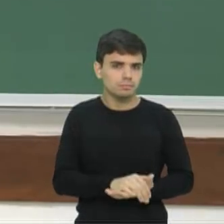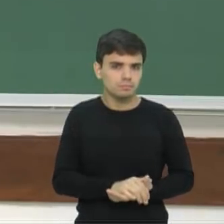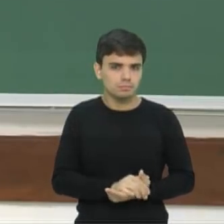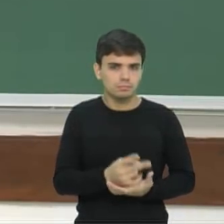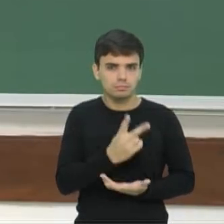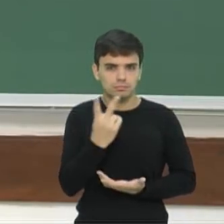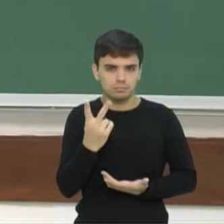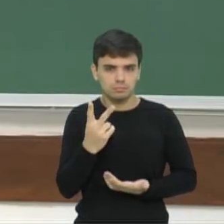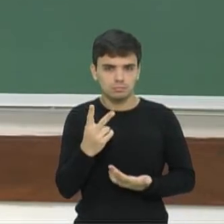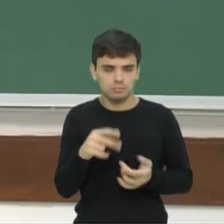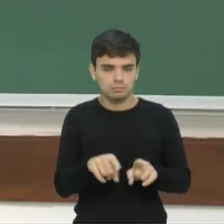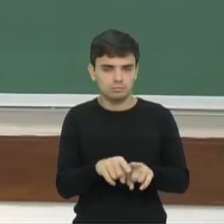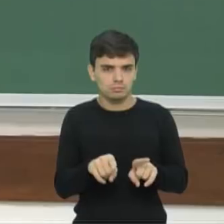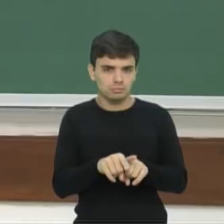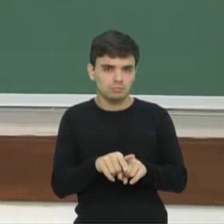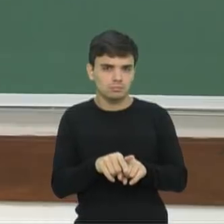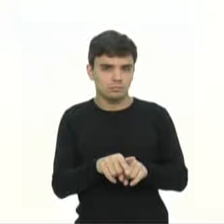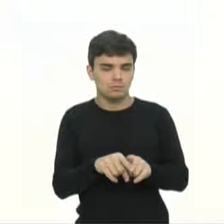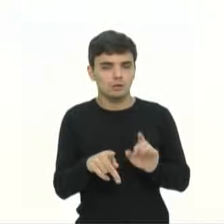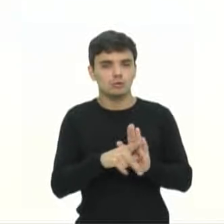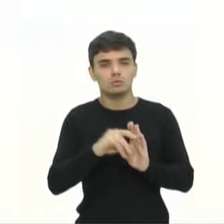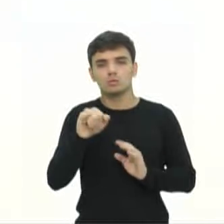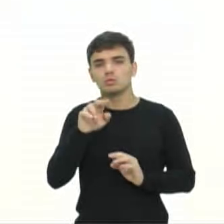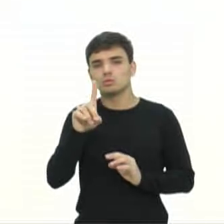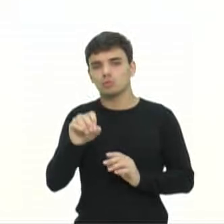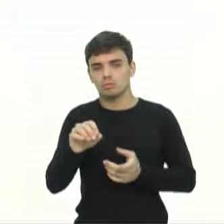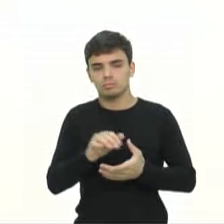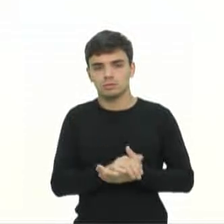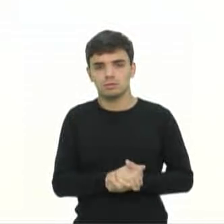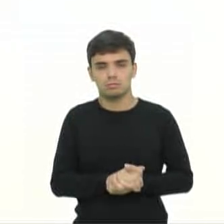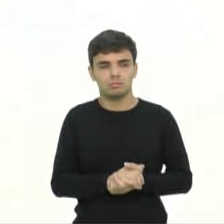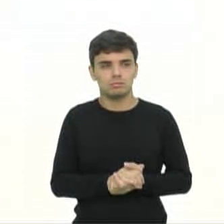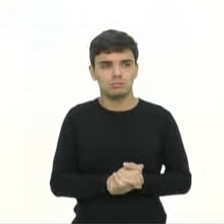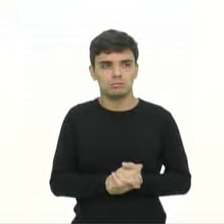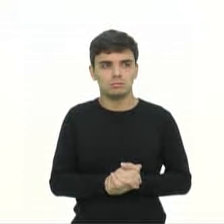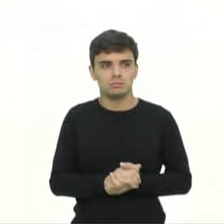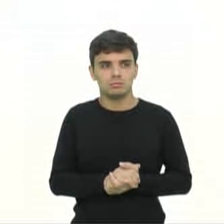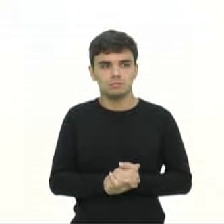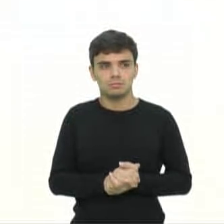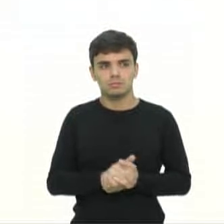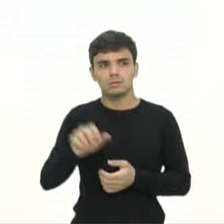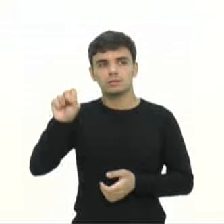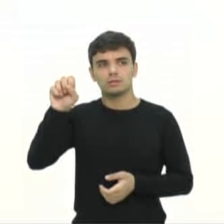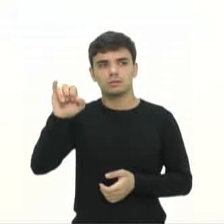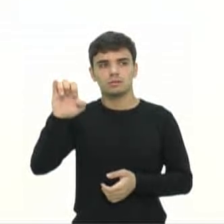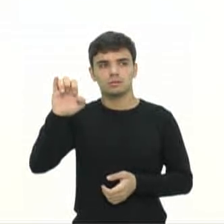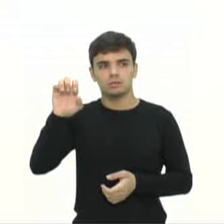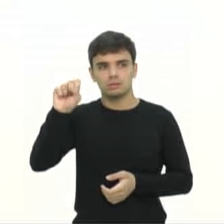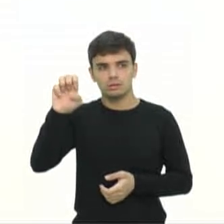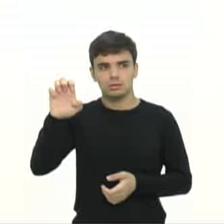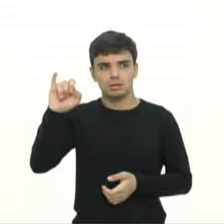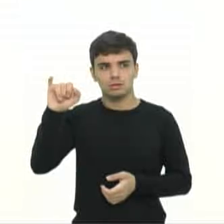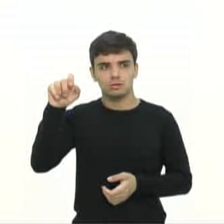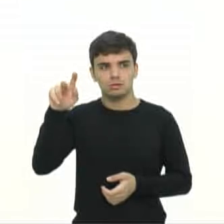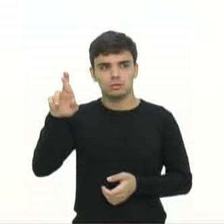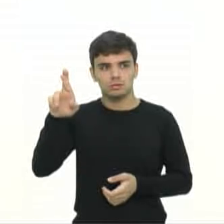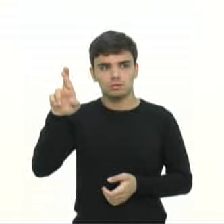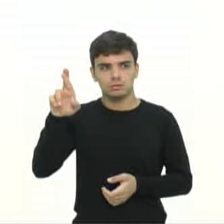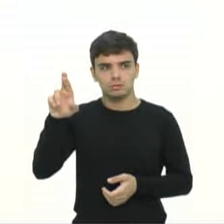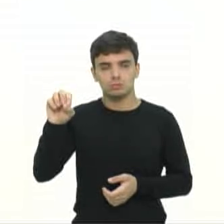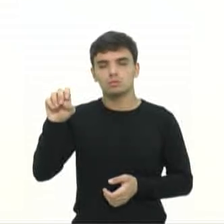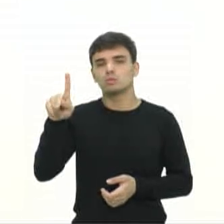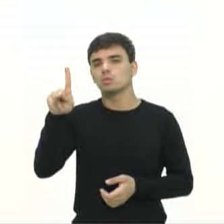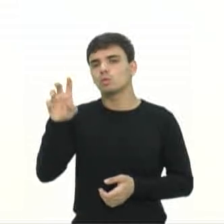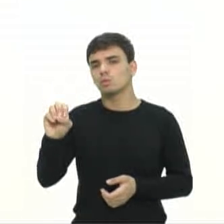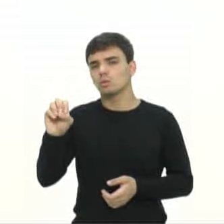fortes, bastante difundidos dentro do judô. A primeira delas é o quê? É o Seiuku Zeiyo, que é o quê? O melhor uso da energia em